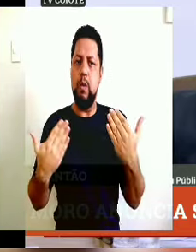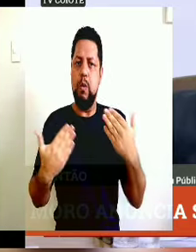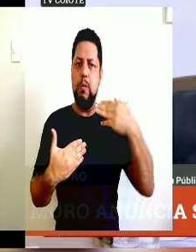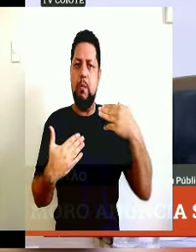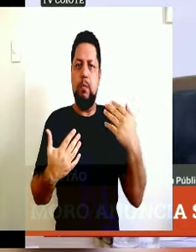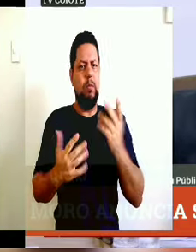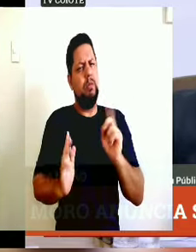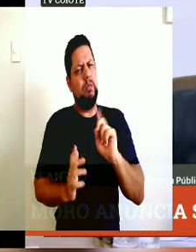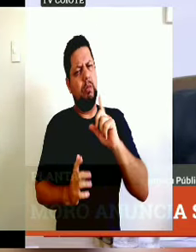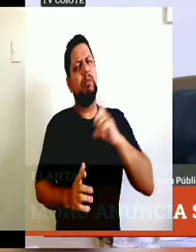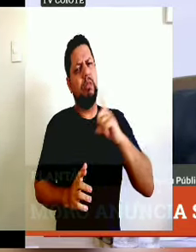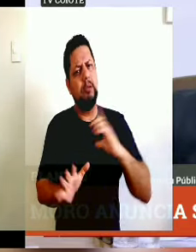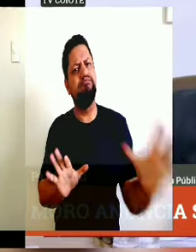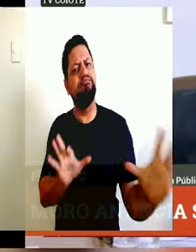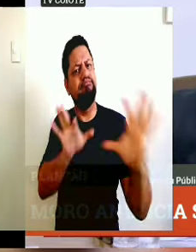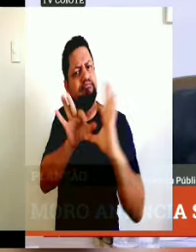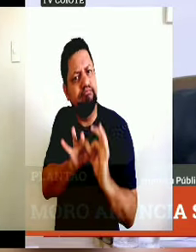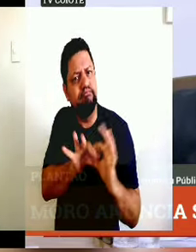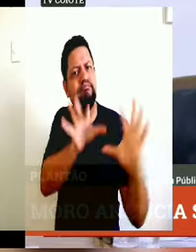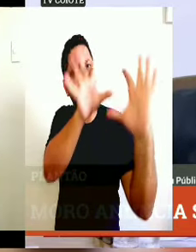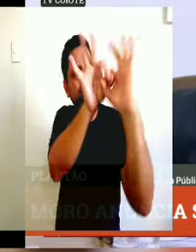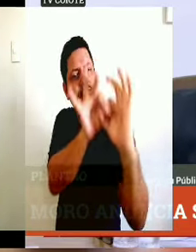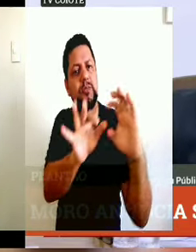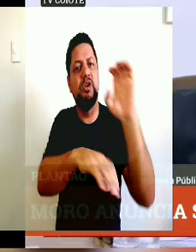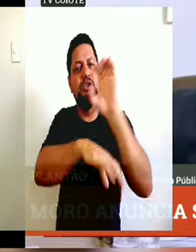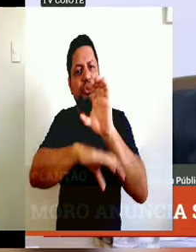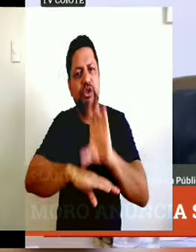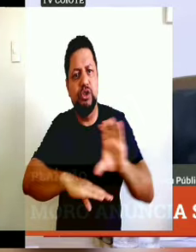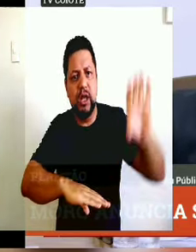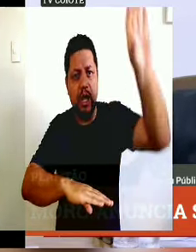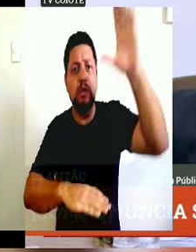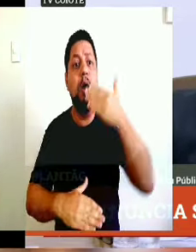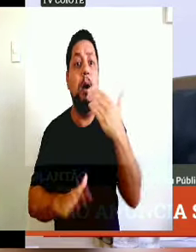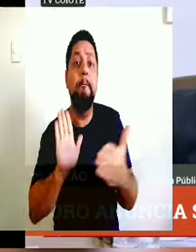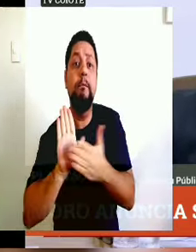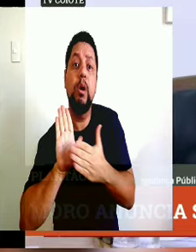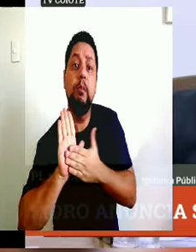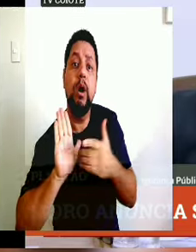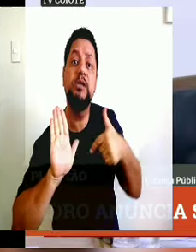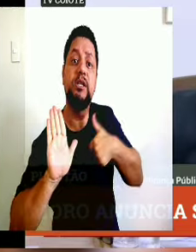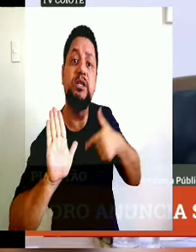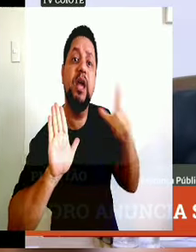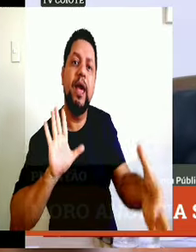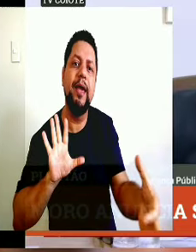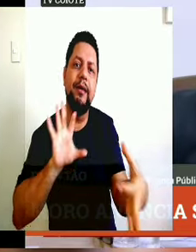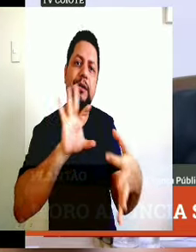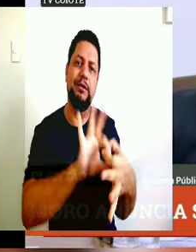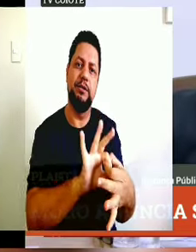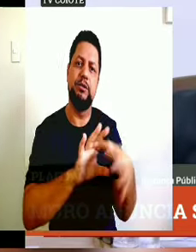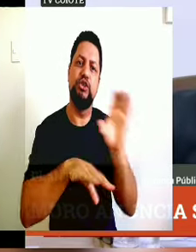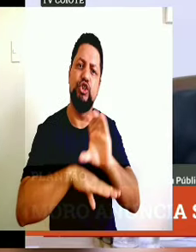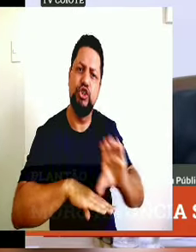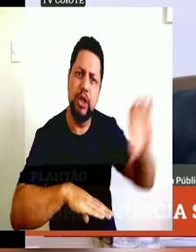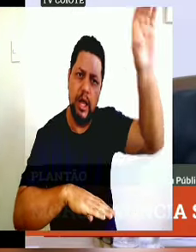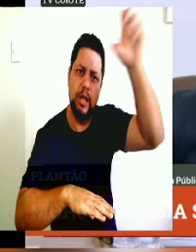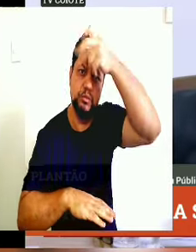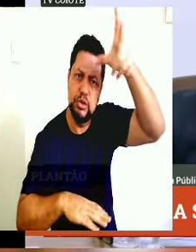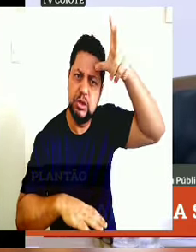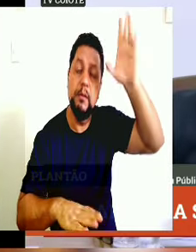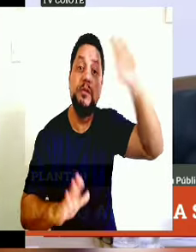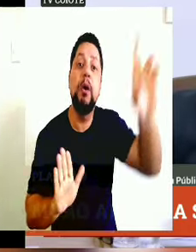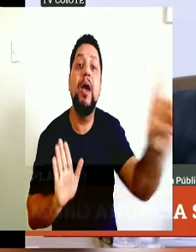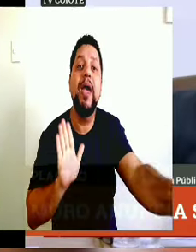específico de maneira exclusiva, até porque a proposta do Ministério da Justiça sempre foi integração. Não importa o resultado, não